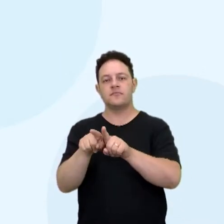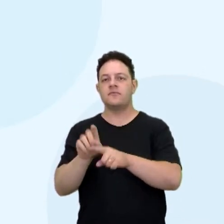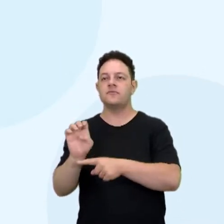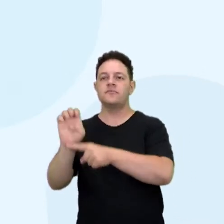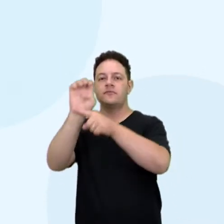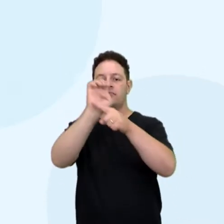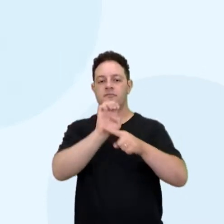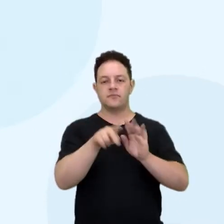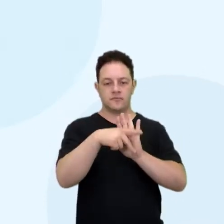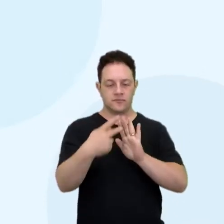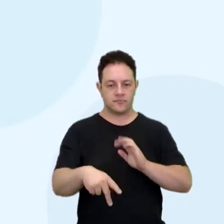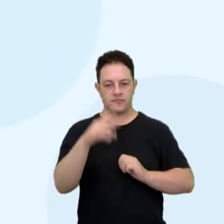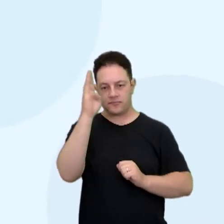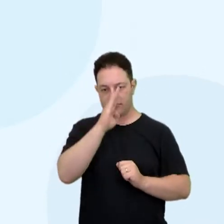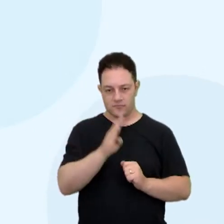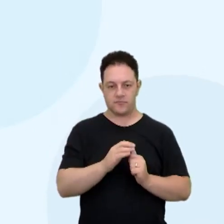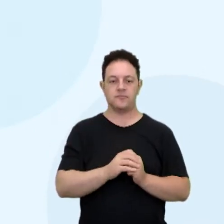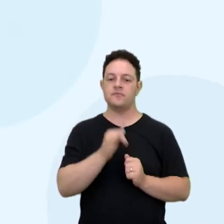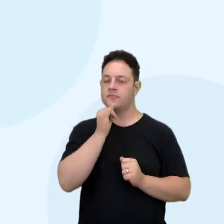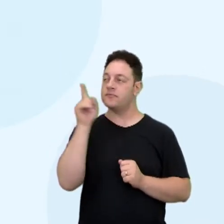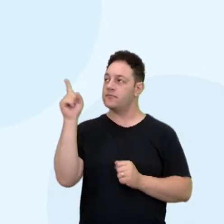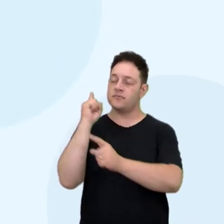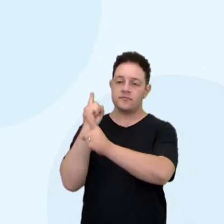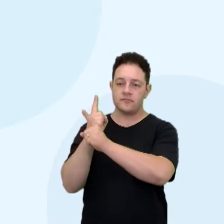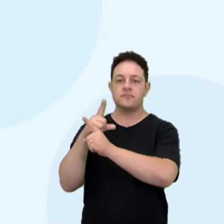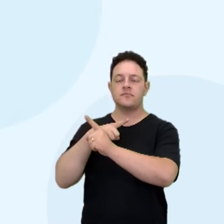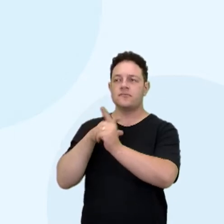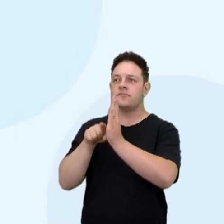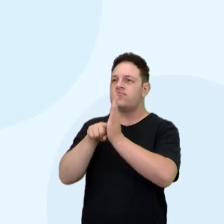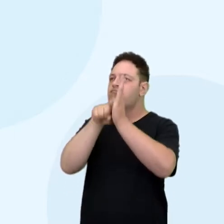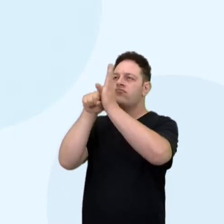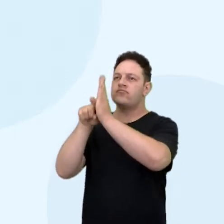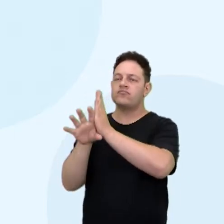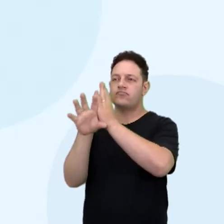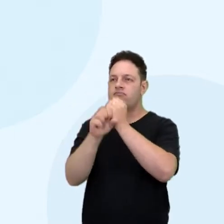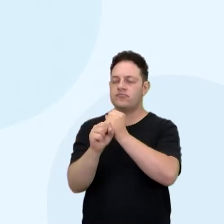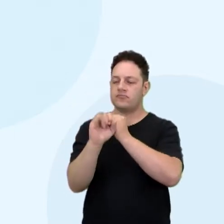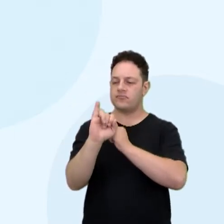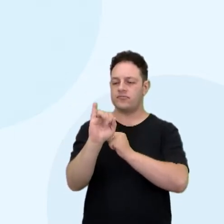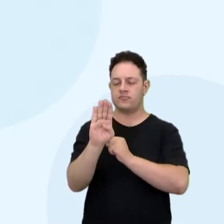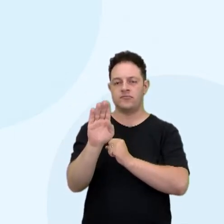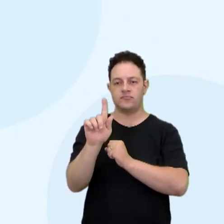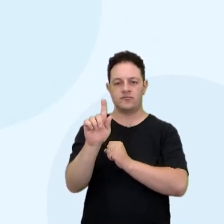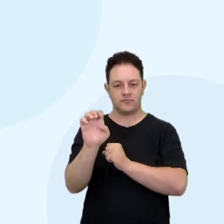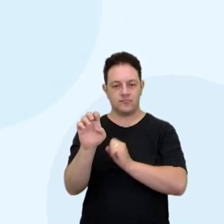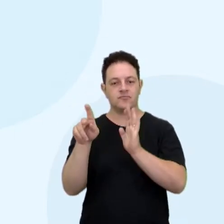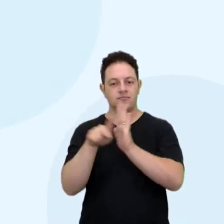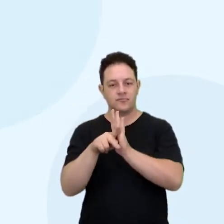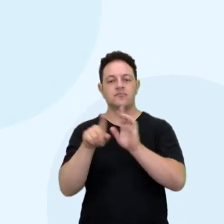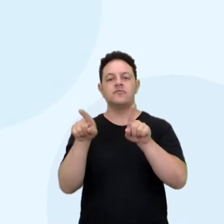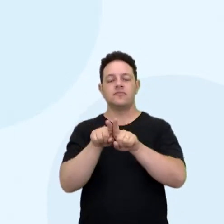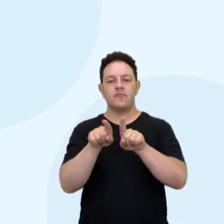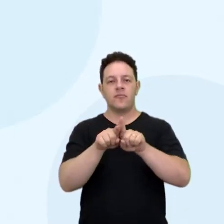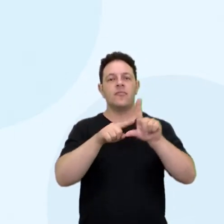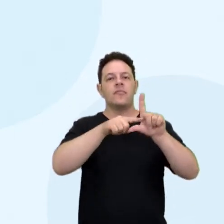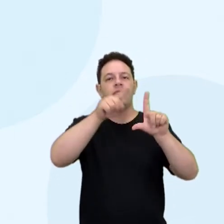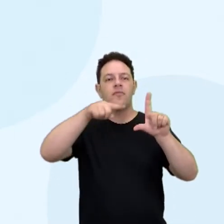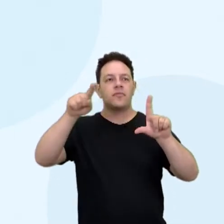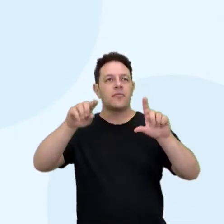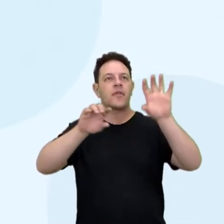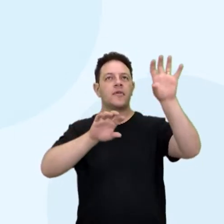Aqui você pode encontrar pesquisas do IBGE, infográficos e mapas. E, além disso, pode comparar